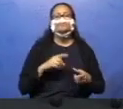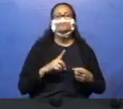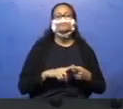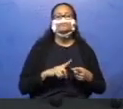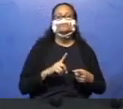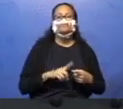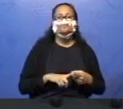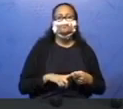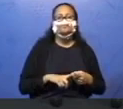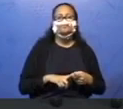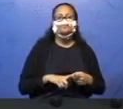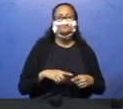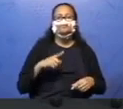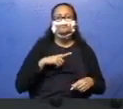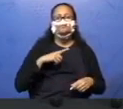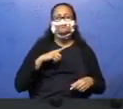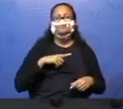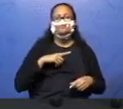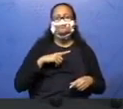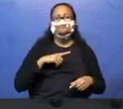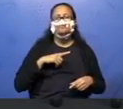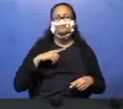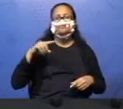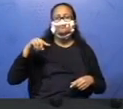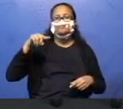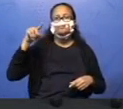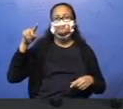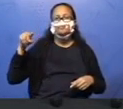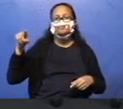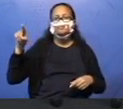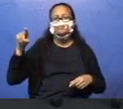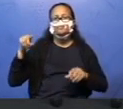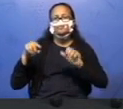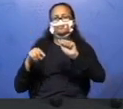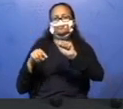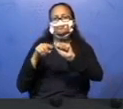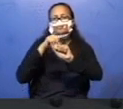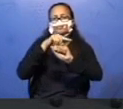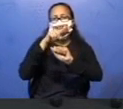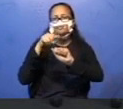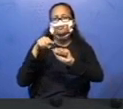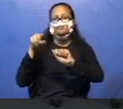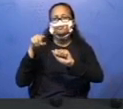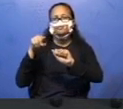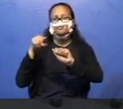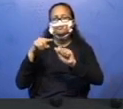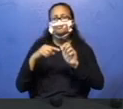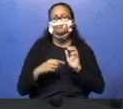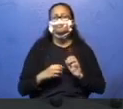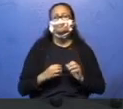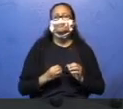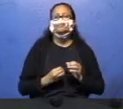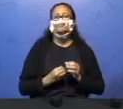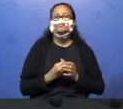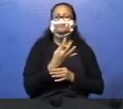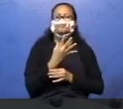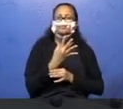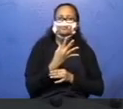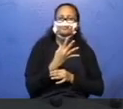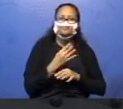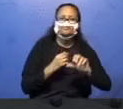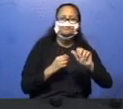porque aqui tem um tio. E olha, vai observando, ela apareceu em cima da